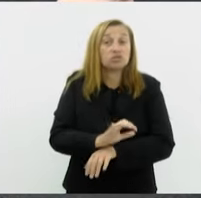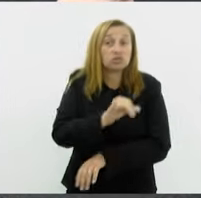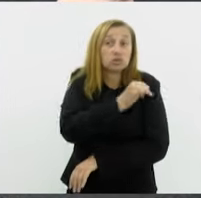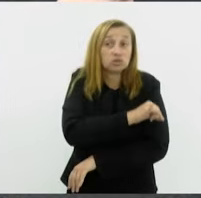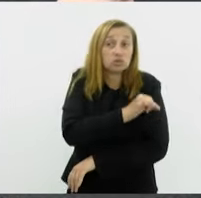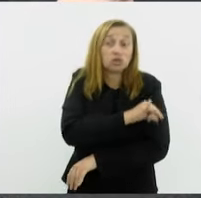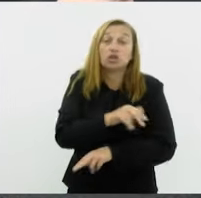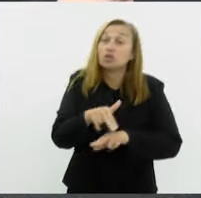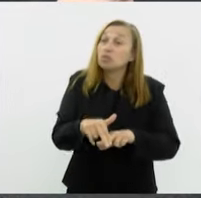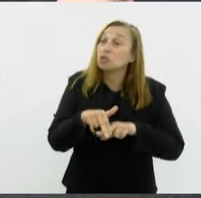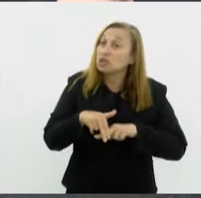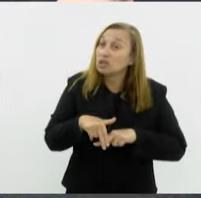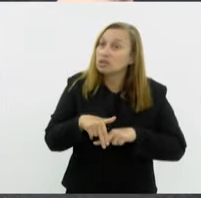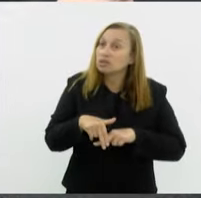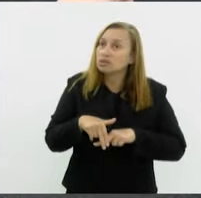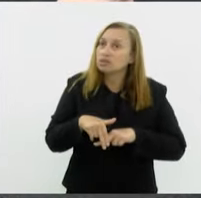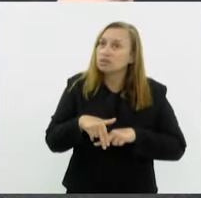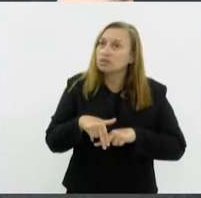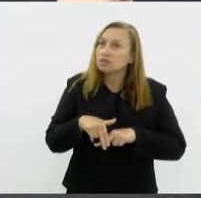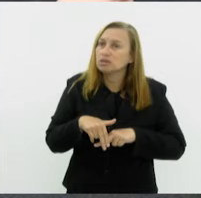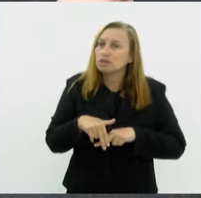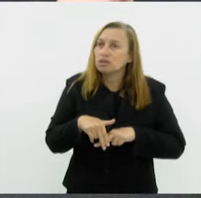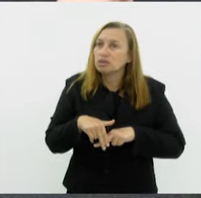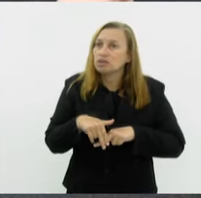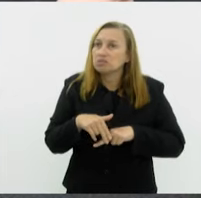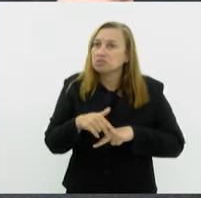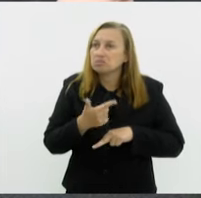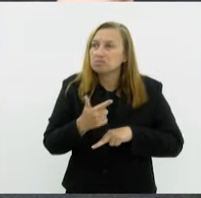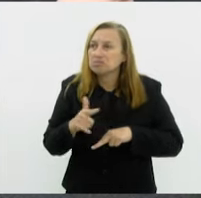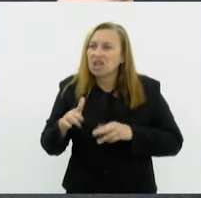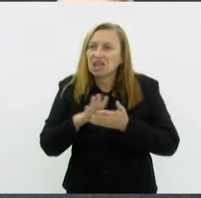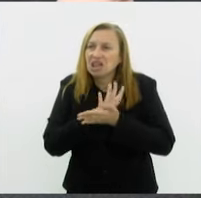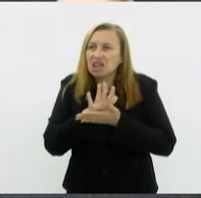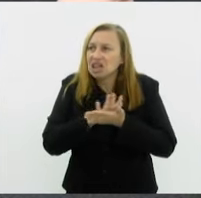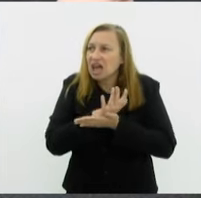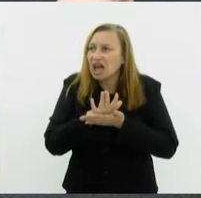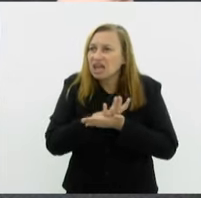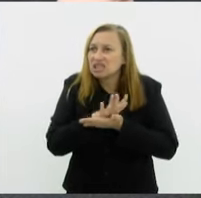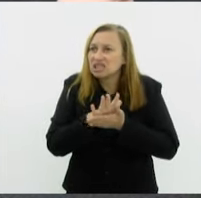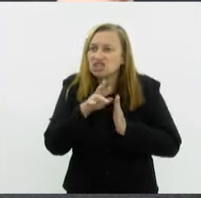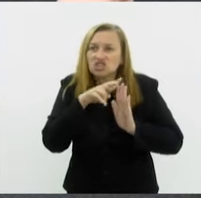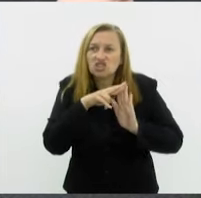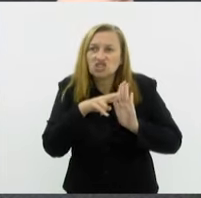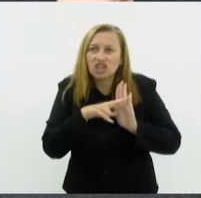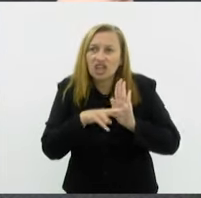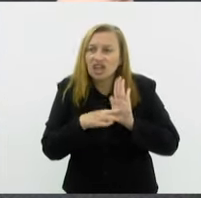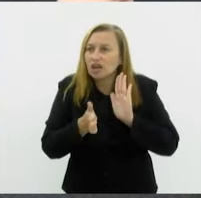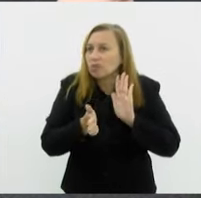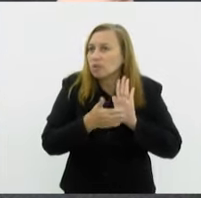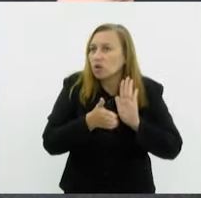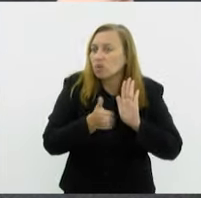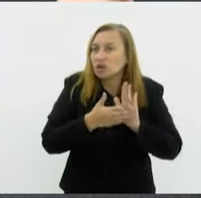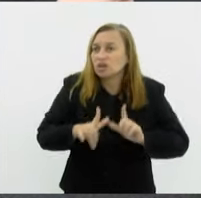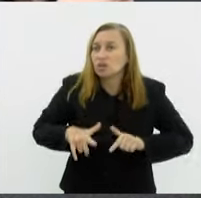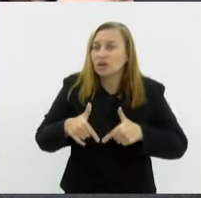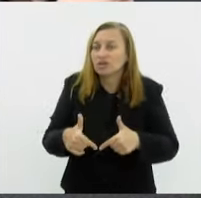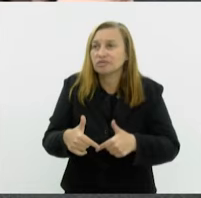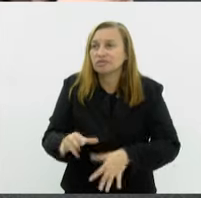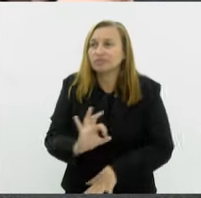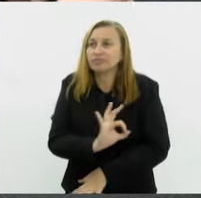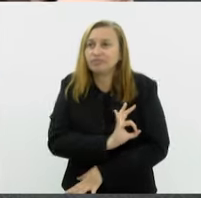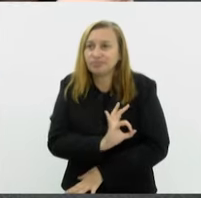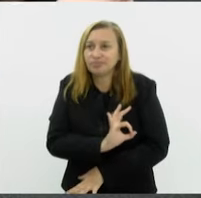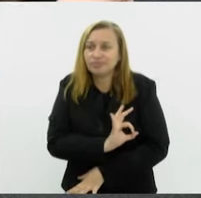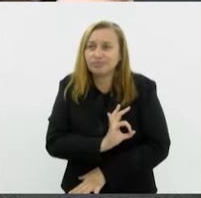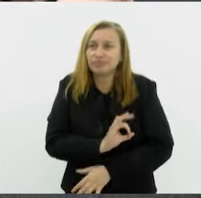que, portanto, não há nada que proponha alguma diretriz na ação policial.